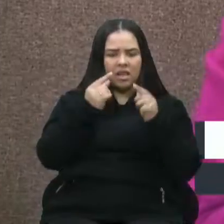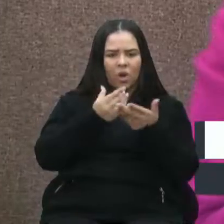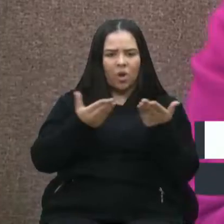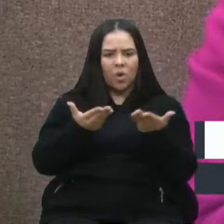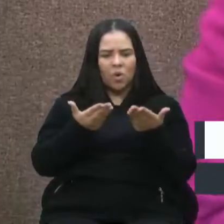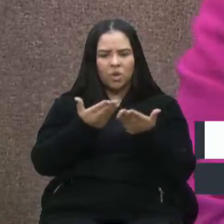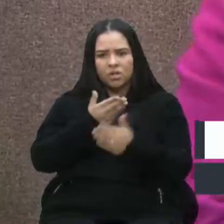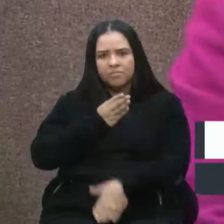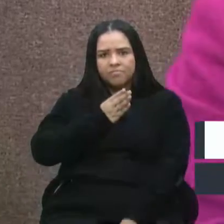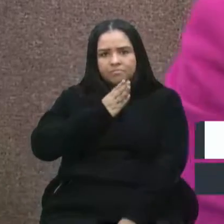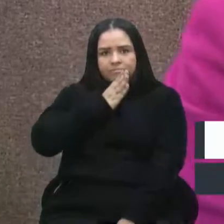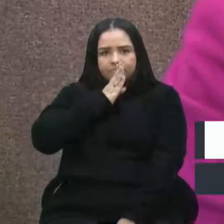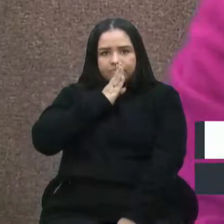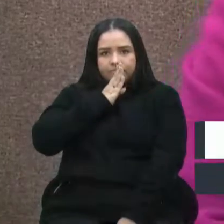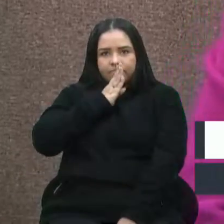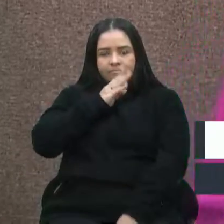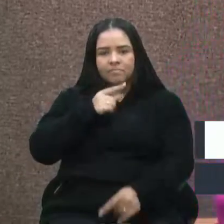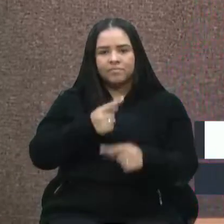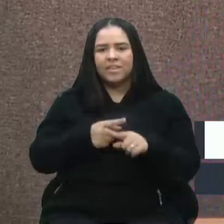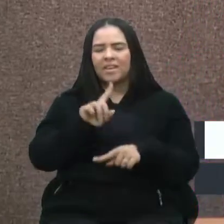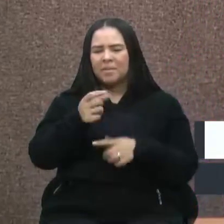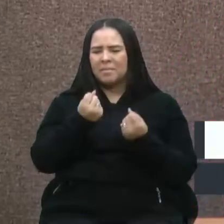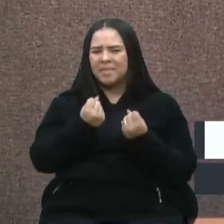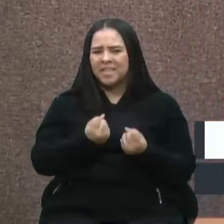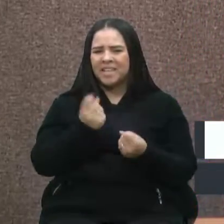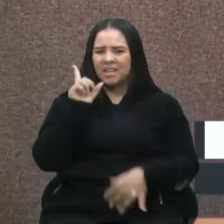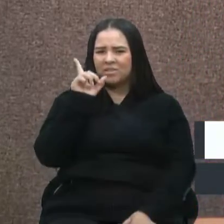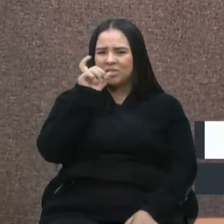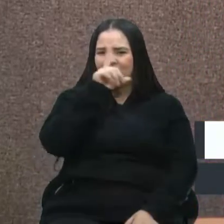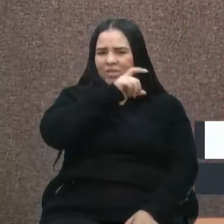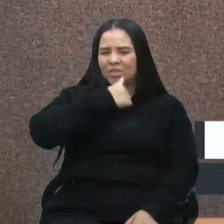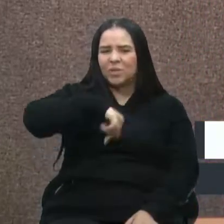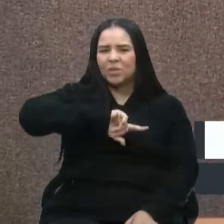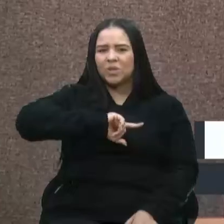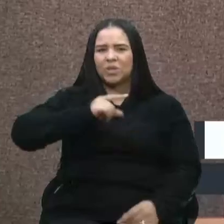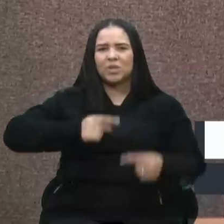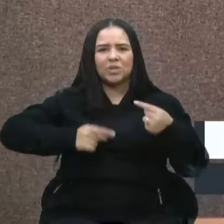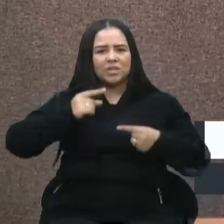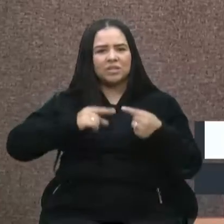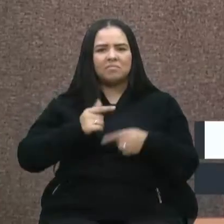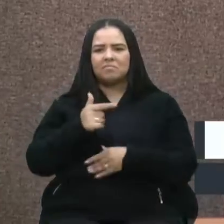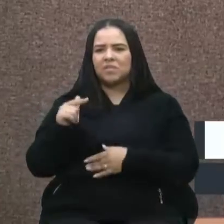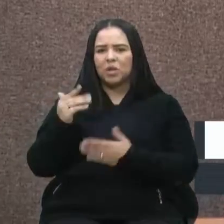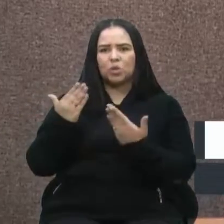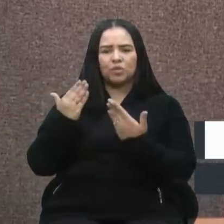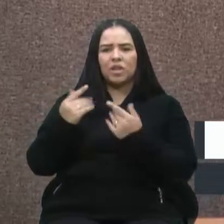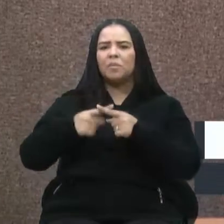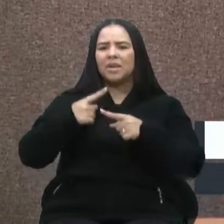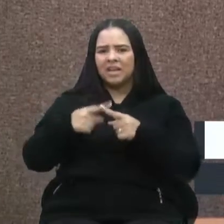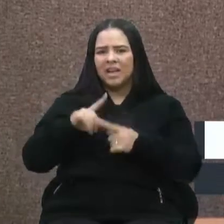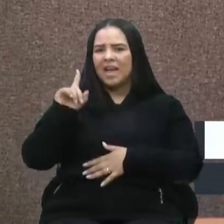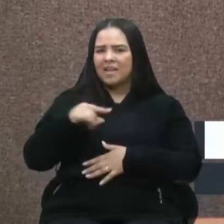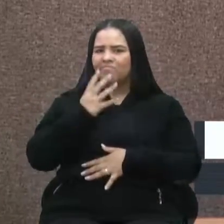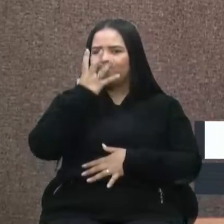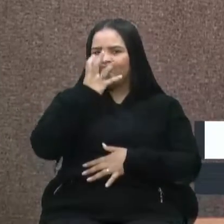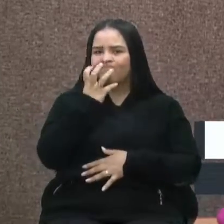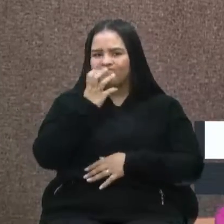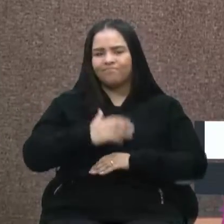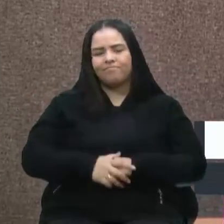é um assunto que realmente é muito pesado é muito difícil da gente discutir e Sem dúvida nenhuma ele é muito sério